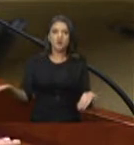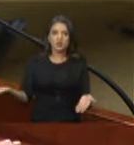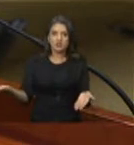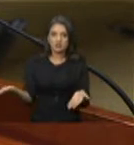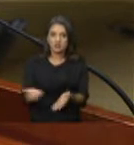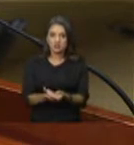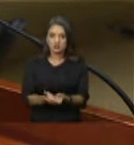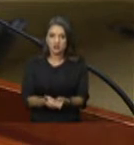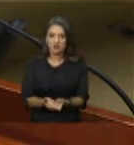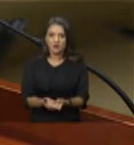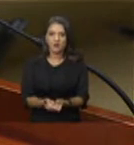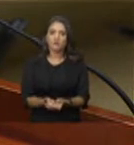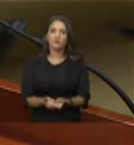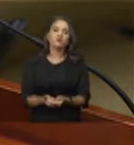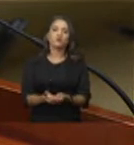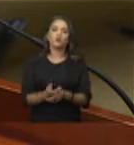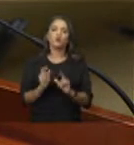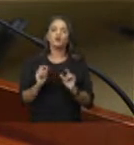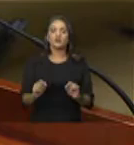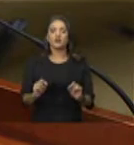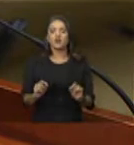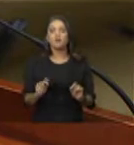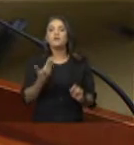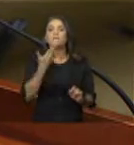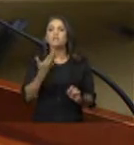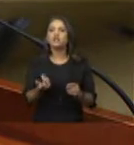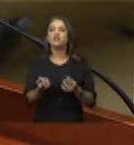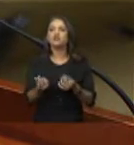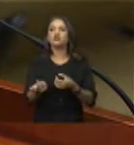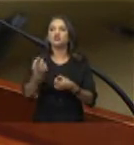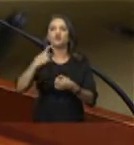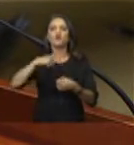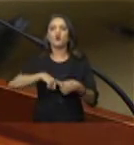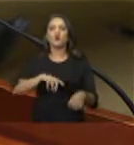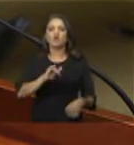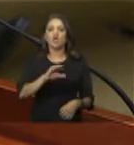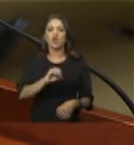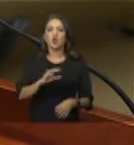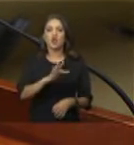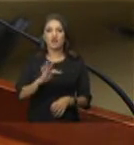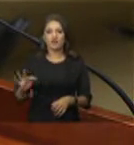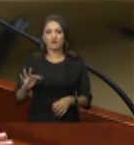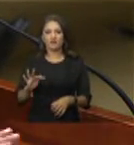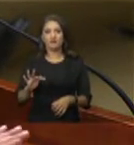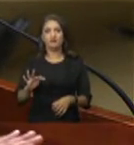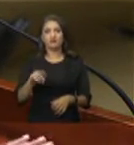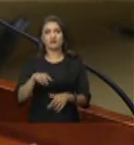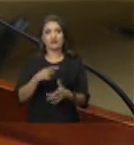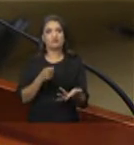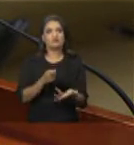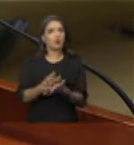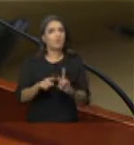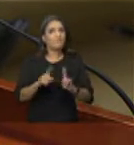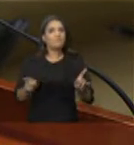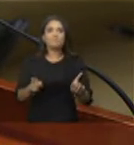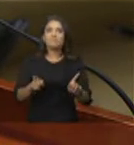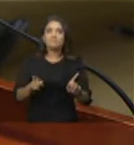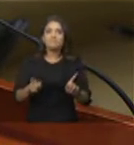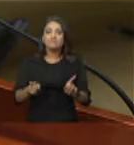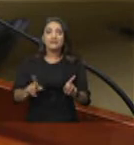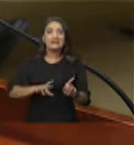do indébito para ver de volta o IOF que foi obrigada a recolher injustamente